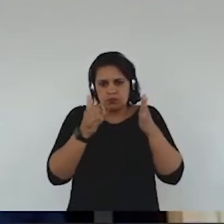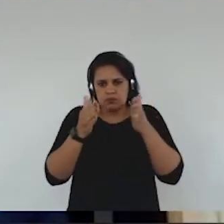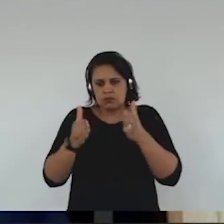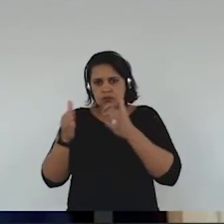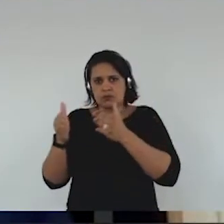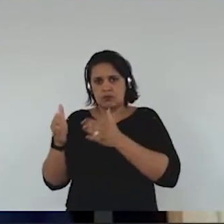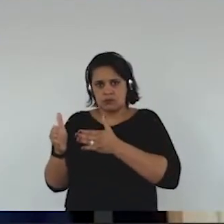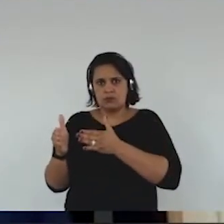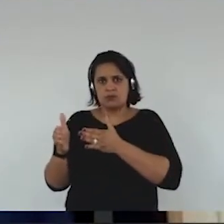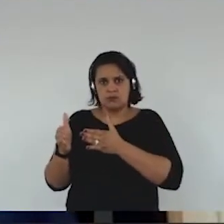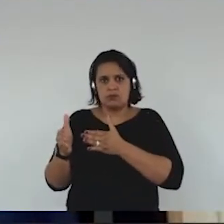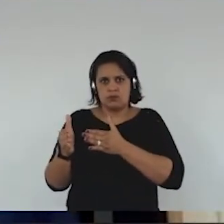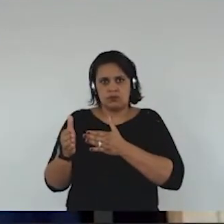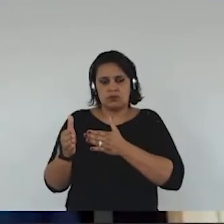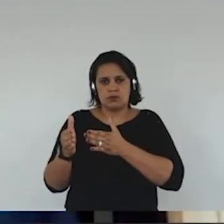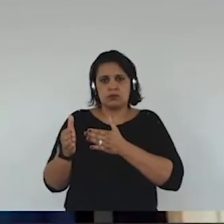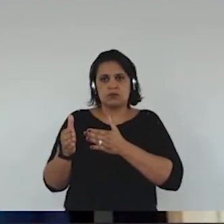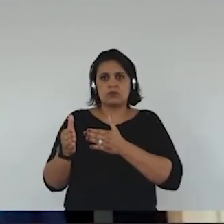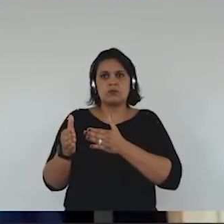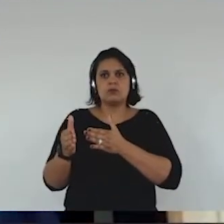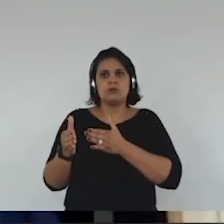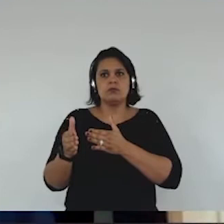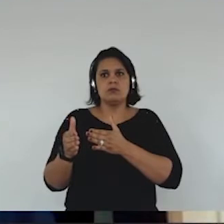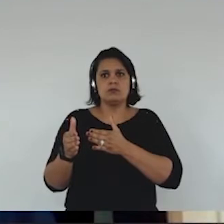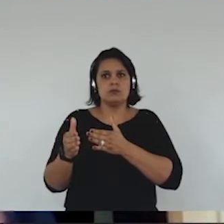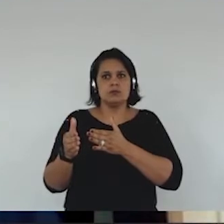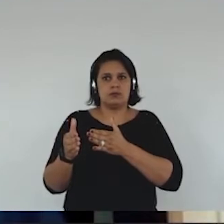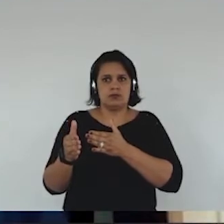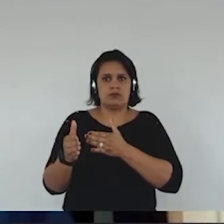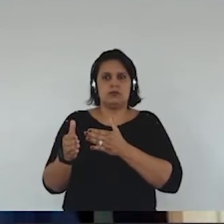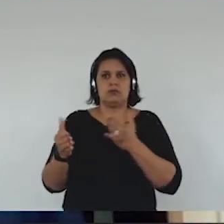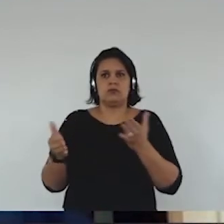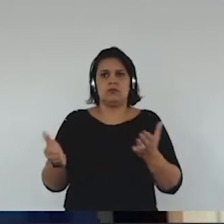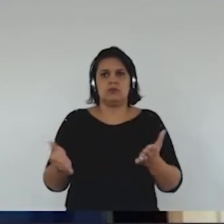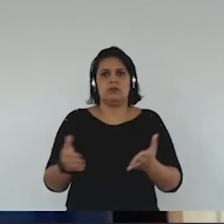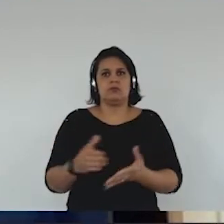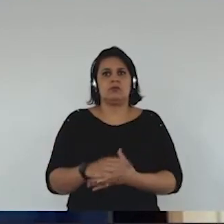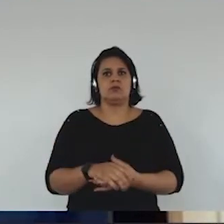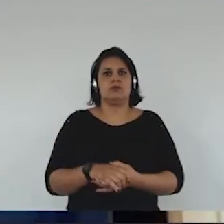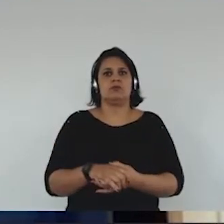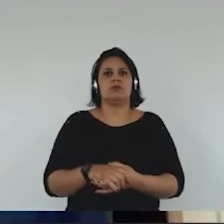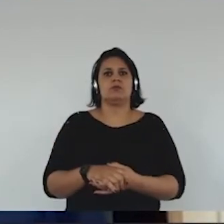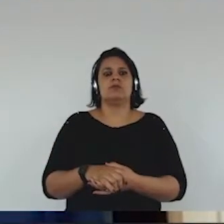serviços jurisdicionais que já estava em curso, e de forma não mais tão tímida,